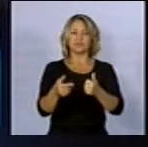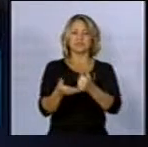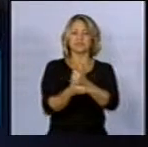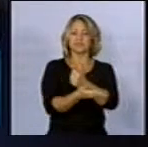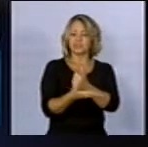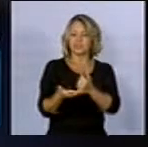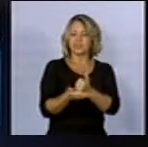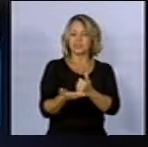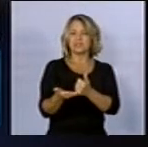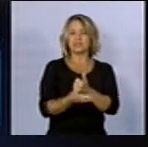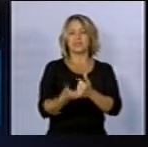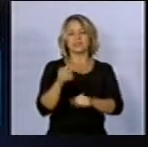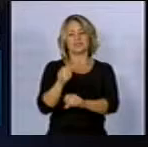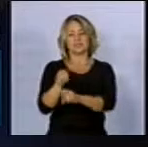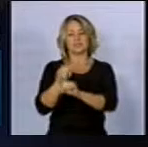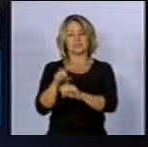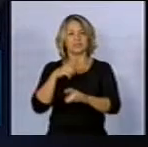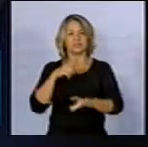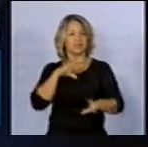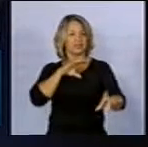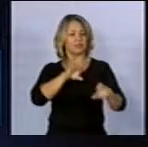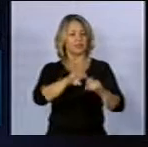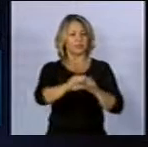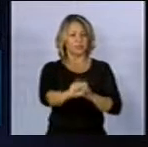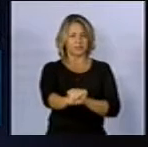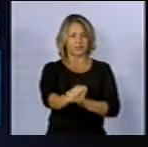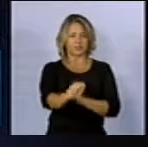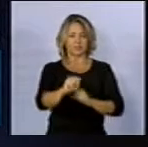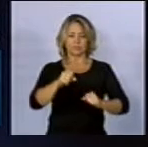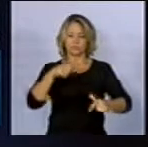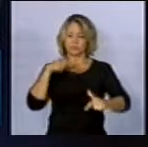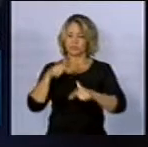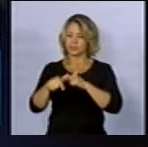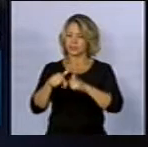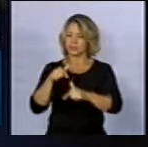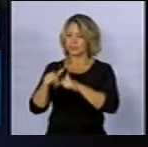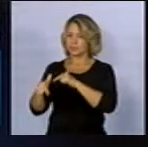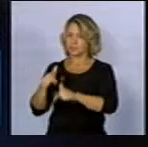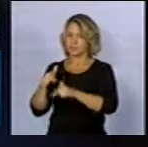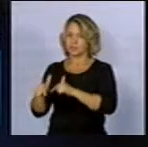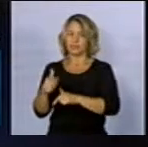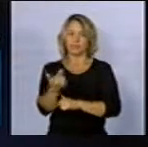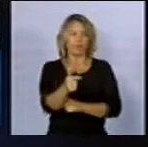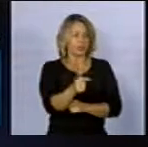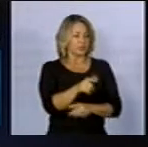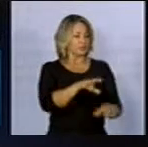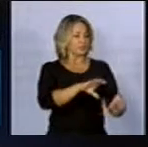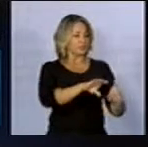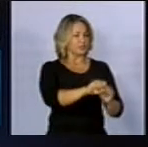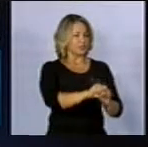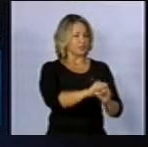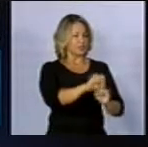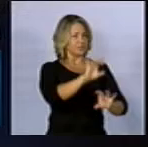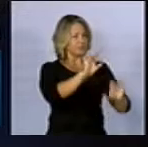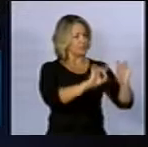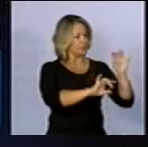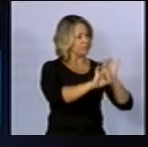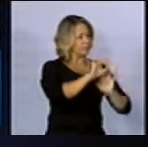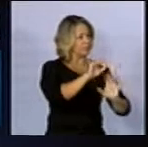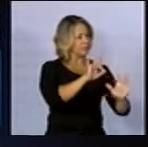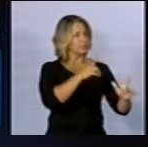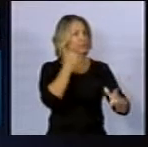com formação voltada completamente ao trabalho nós não temos uma formação específica para